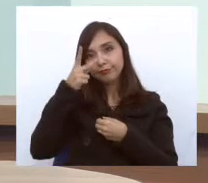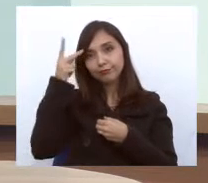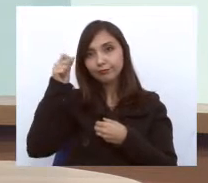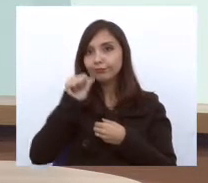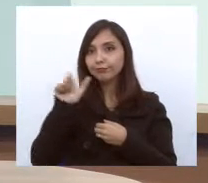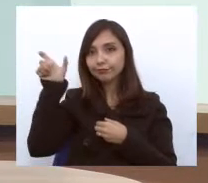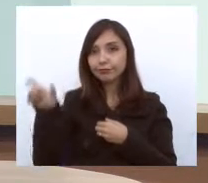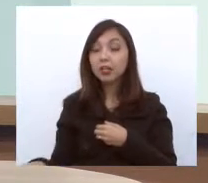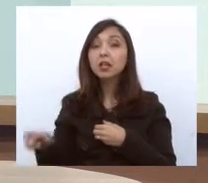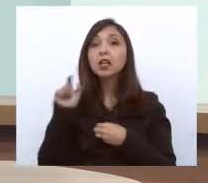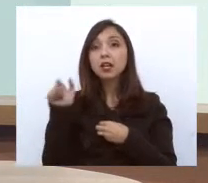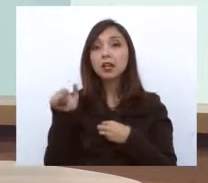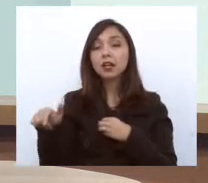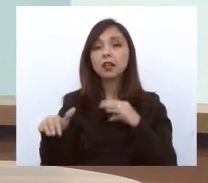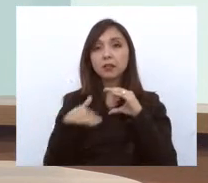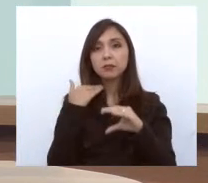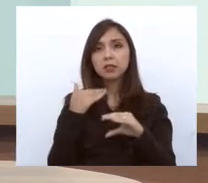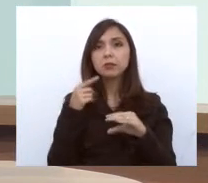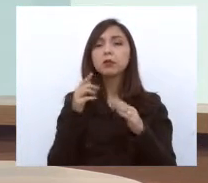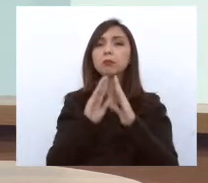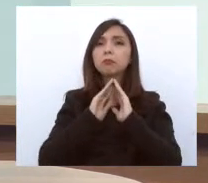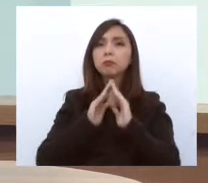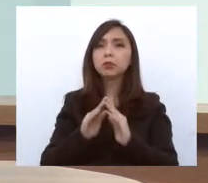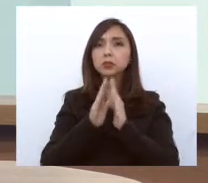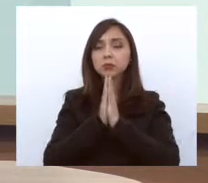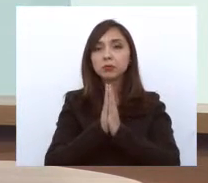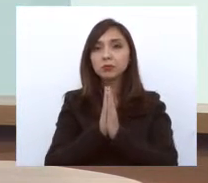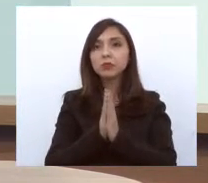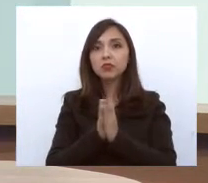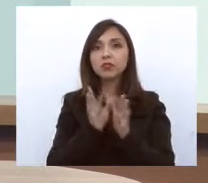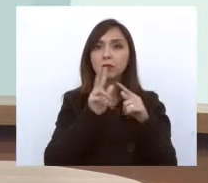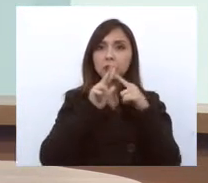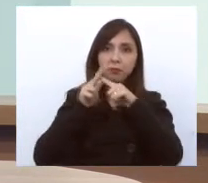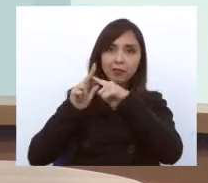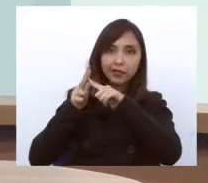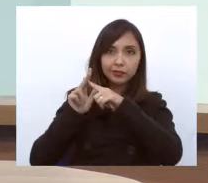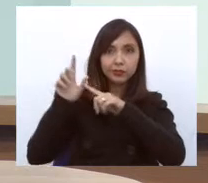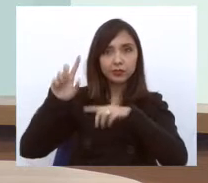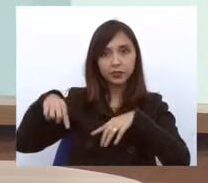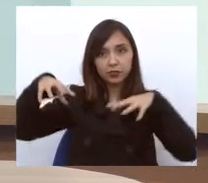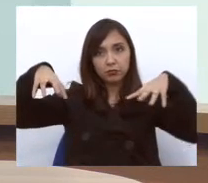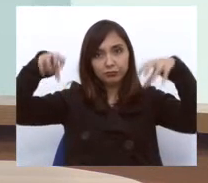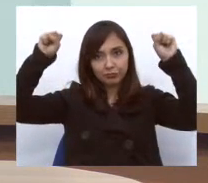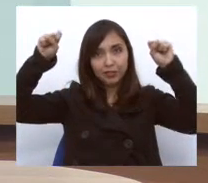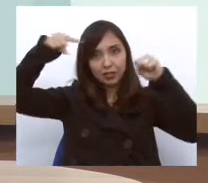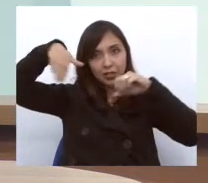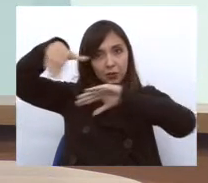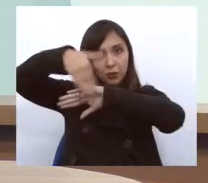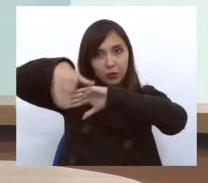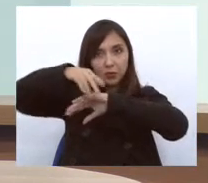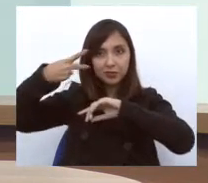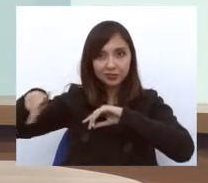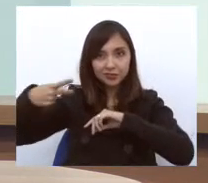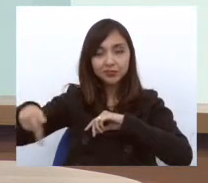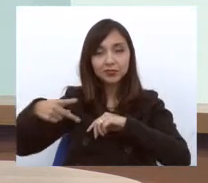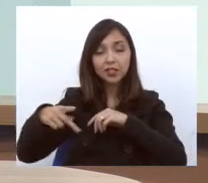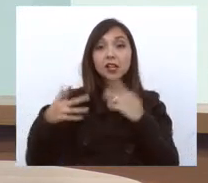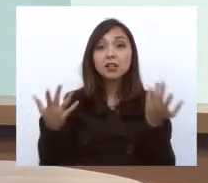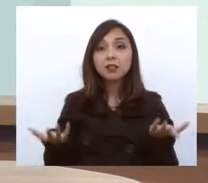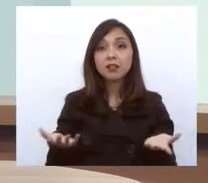essa munícipe, o e-mail dava conta do seguinte: ela pedia que fizesse lá a manutenção da lâmpada na rua dela, vereador Rogério,